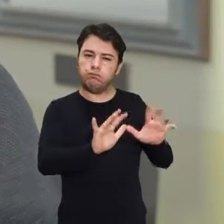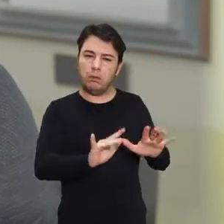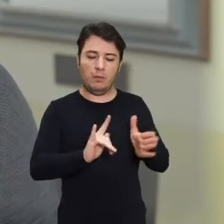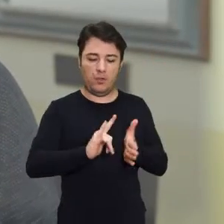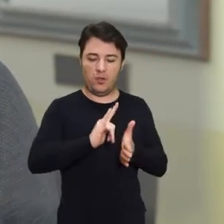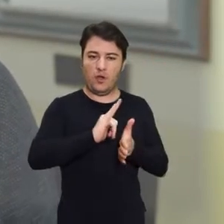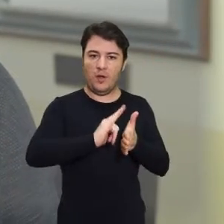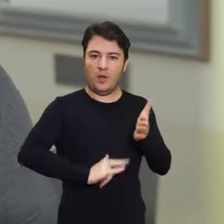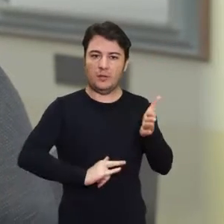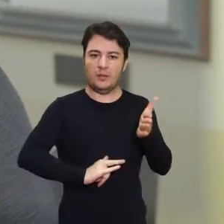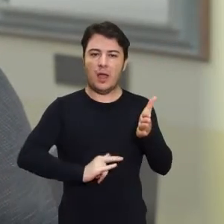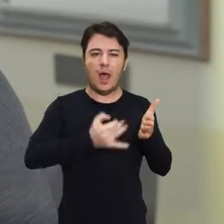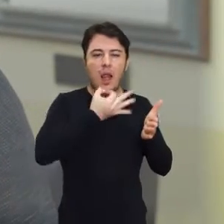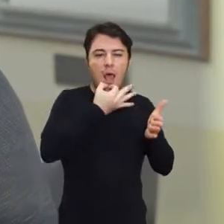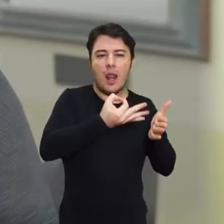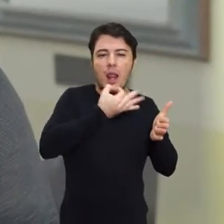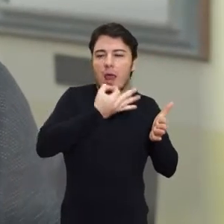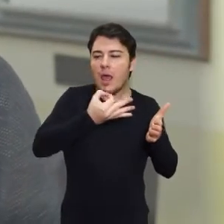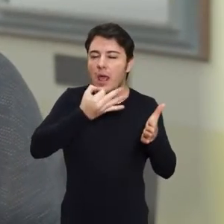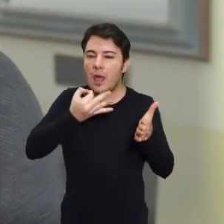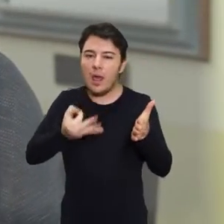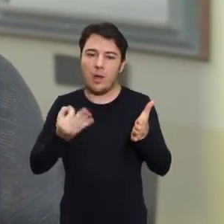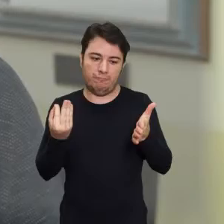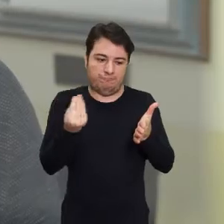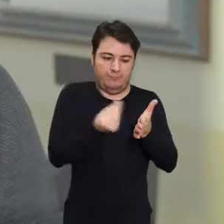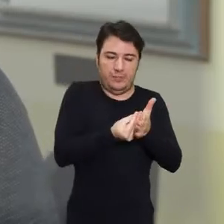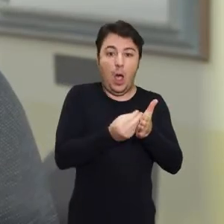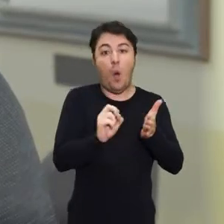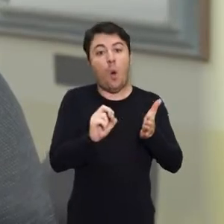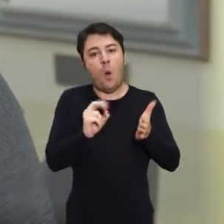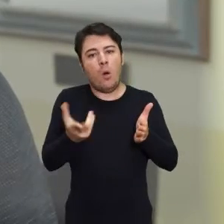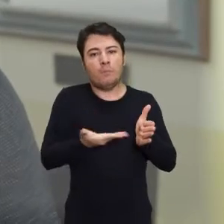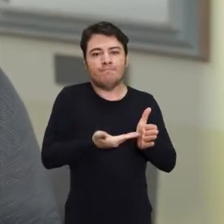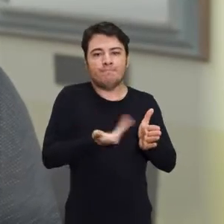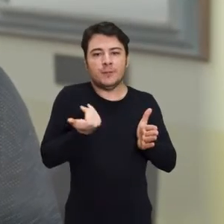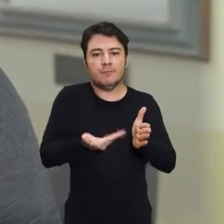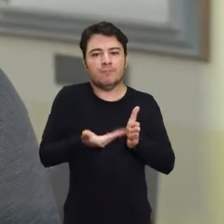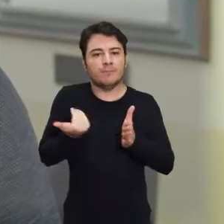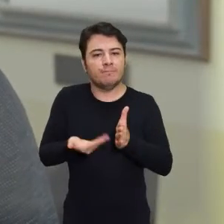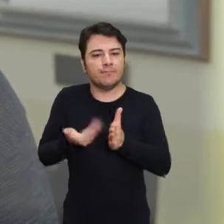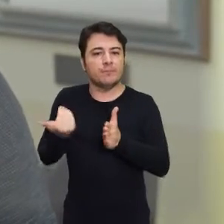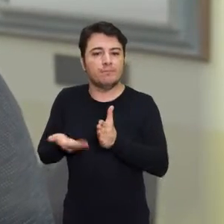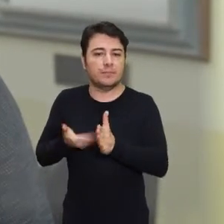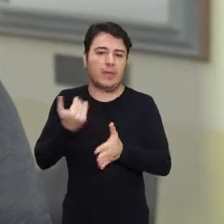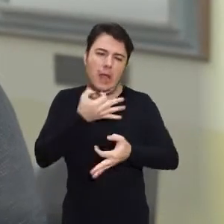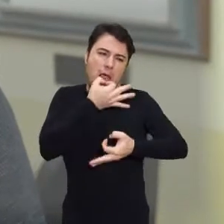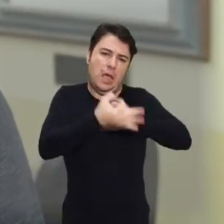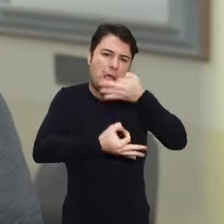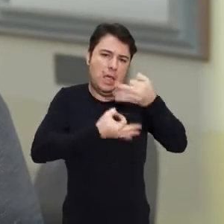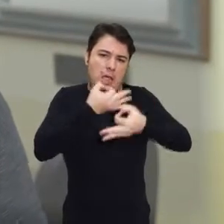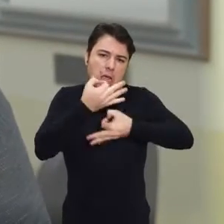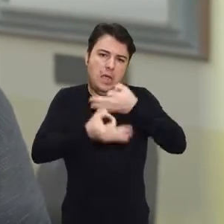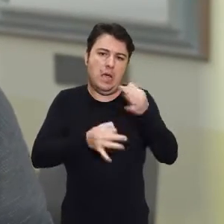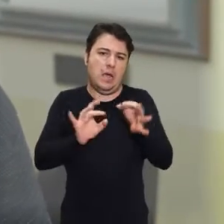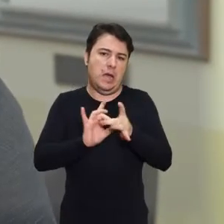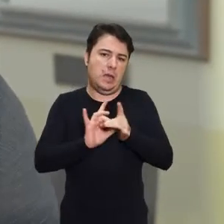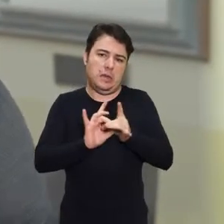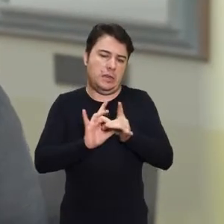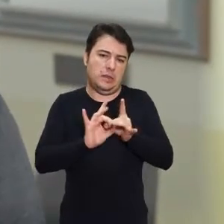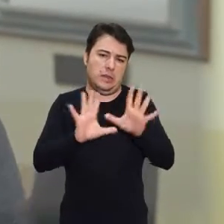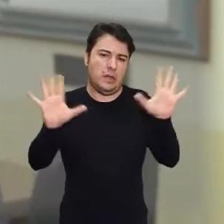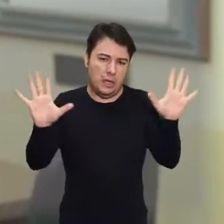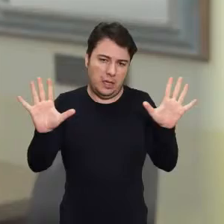conhecimento dessa peça e até para sugerir aí através do Legislativo emendas para alteração